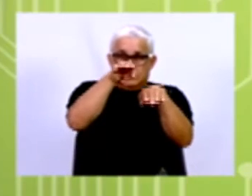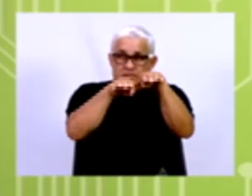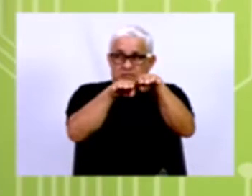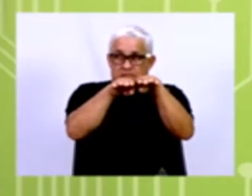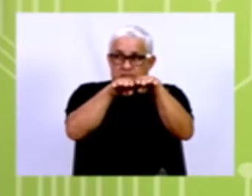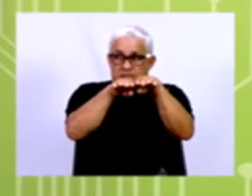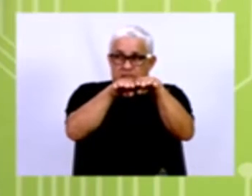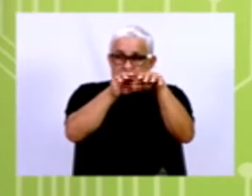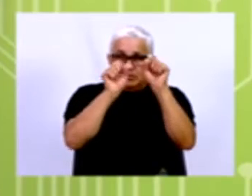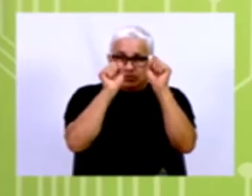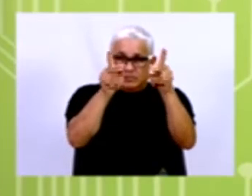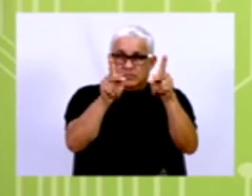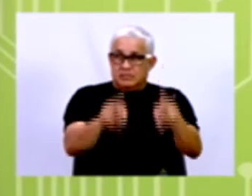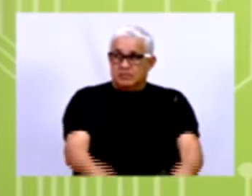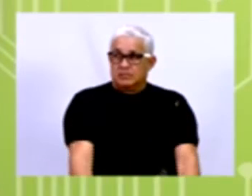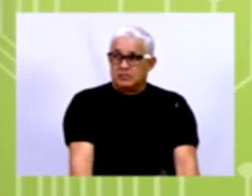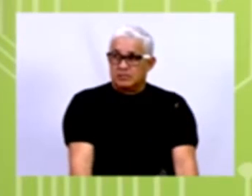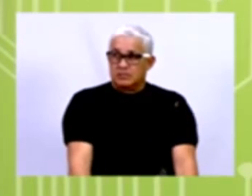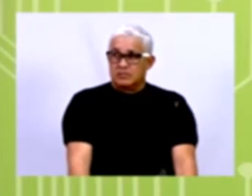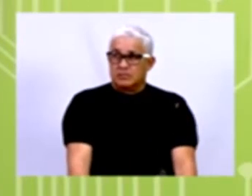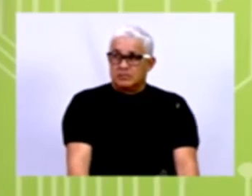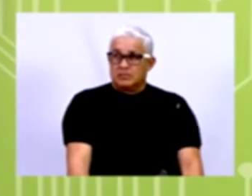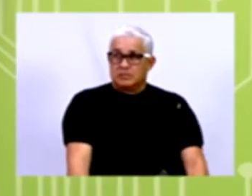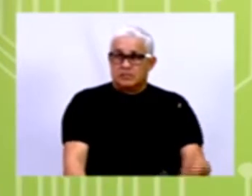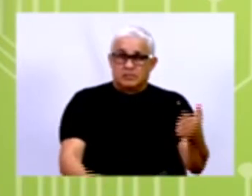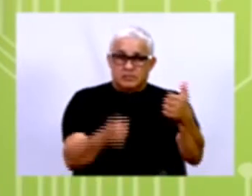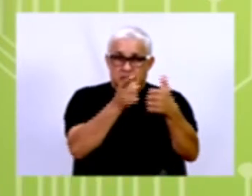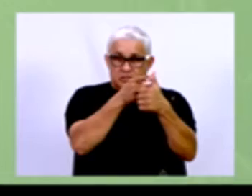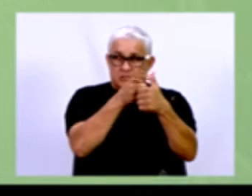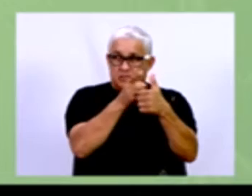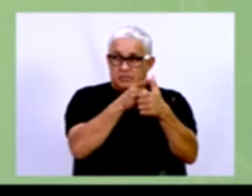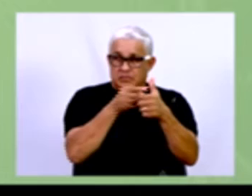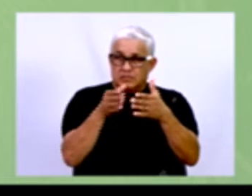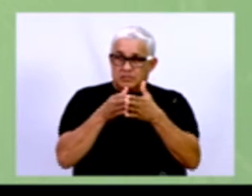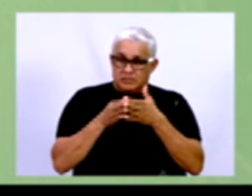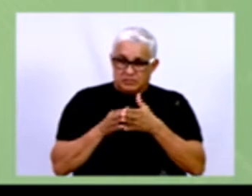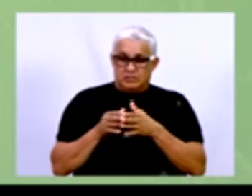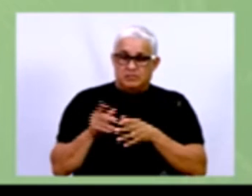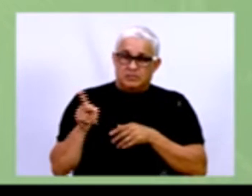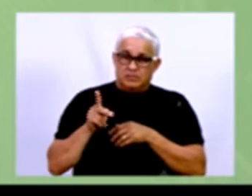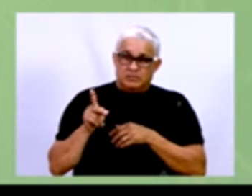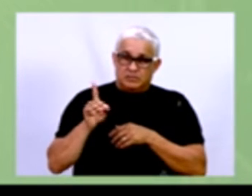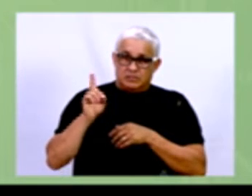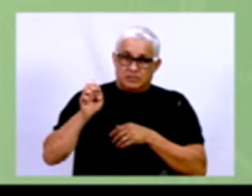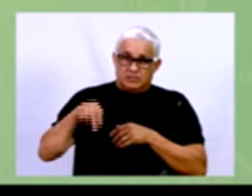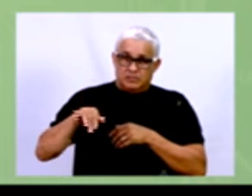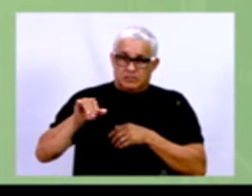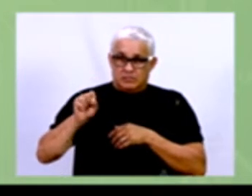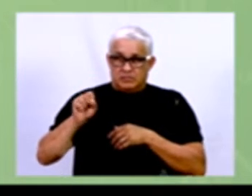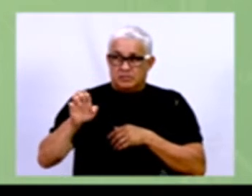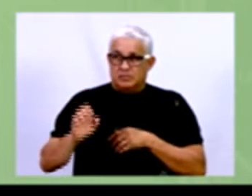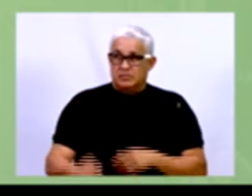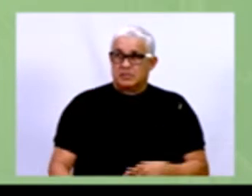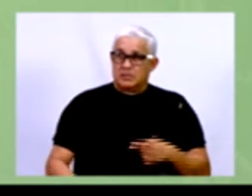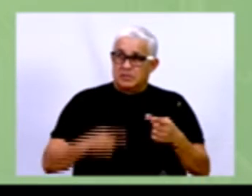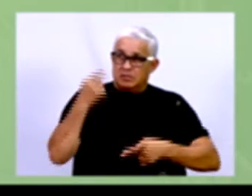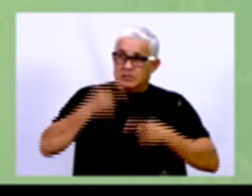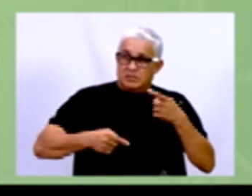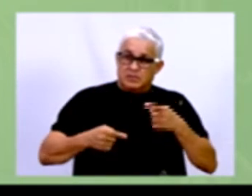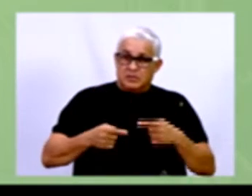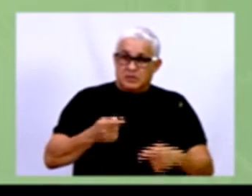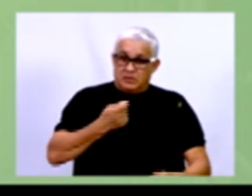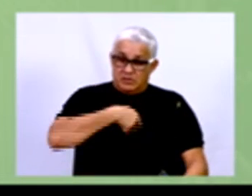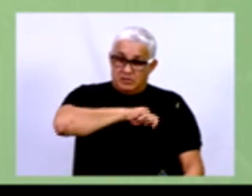Ok? O primeiro deles, que eu vou pedir à professora Denise para comentar, é a política fiscal. A